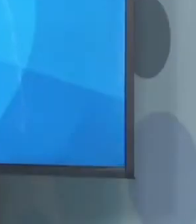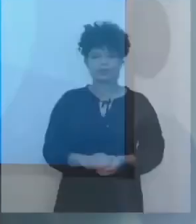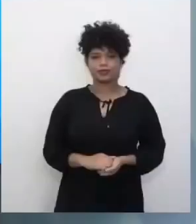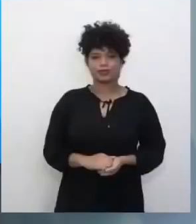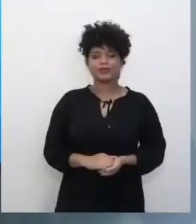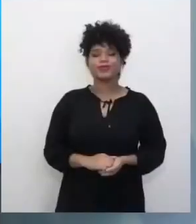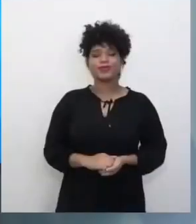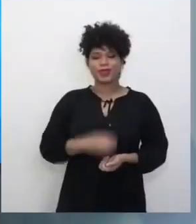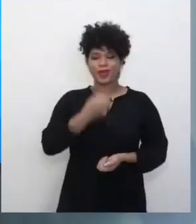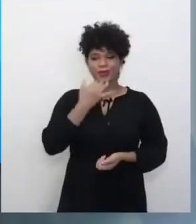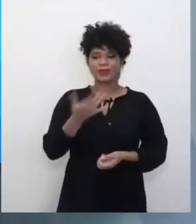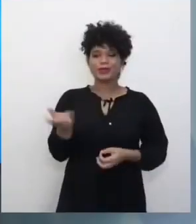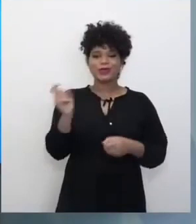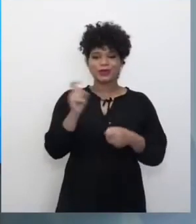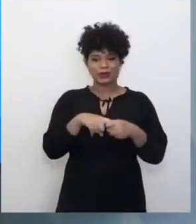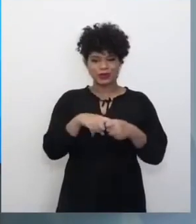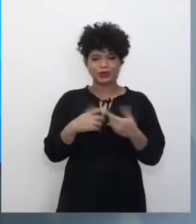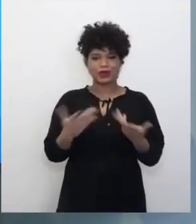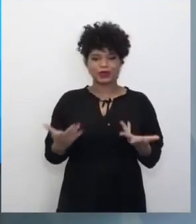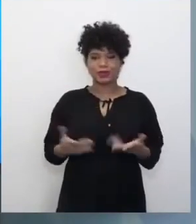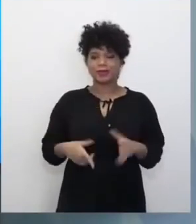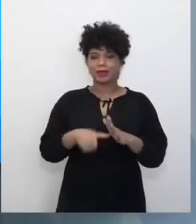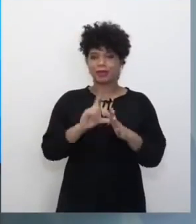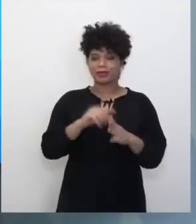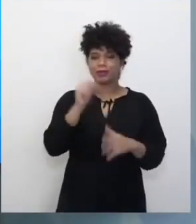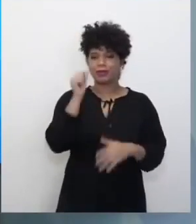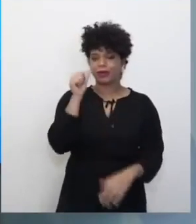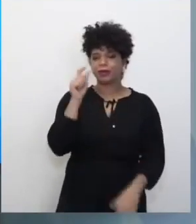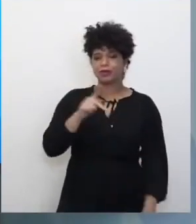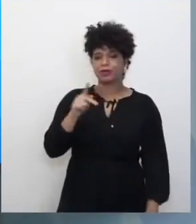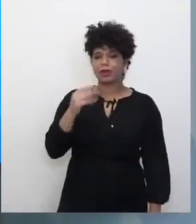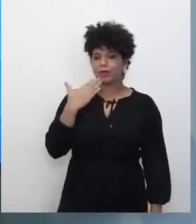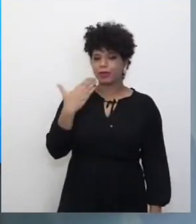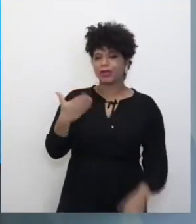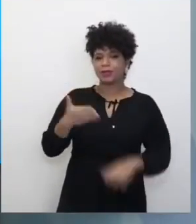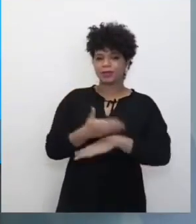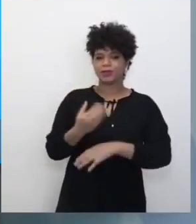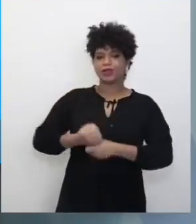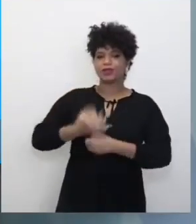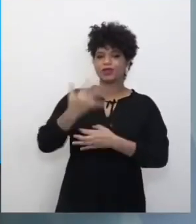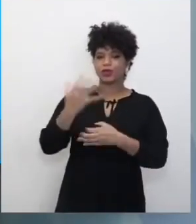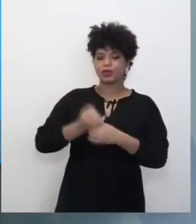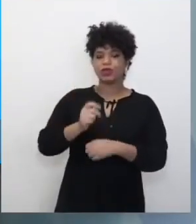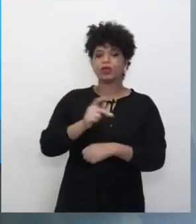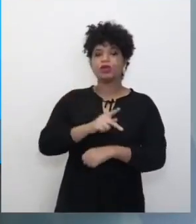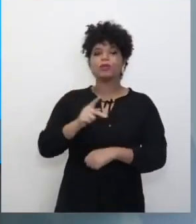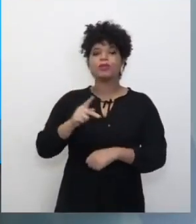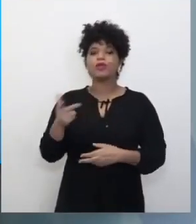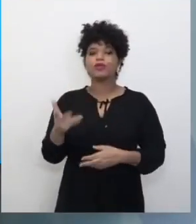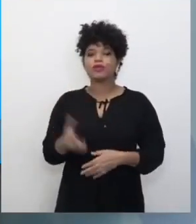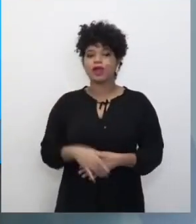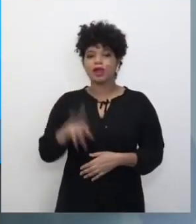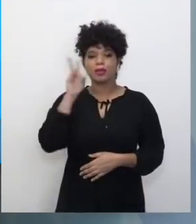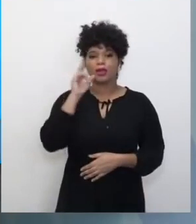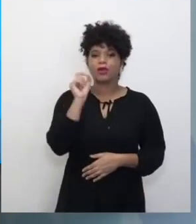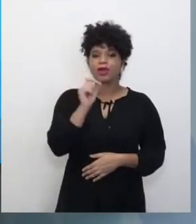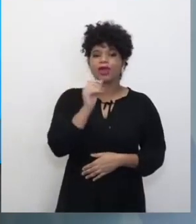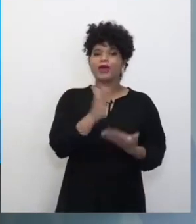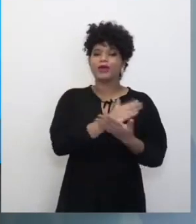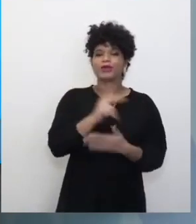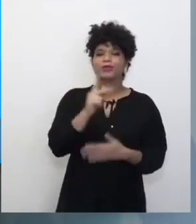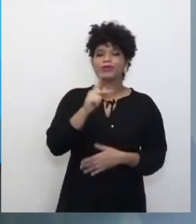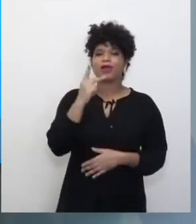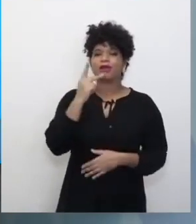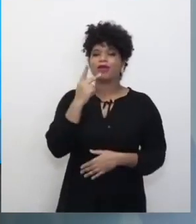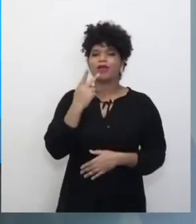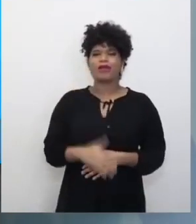Muito bem, de volta, antes da professora Silene começar a mostrar a participação dos alunos e professores, lembrar o seguinte, que tem professor já falando, a aula